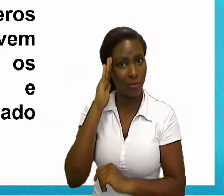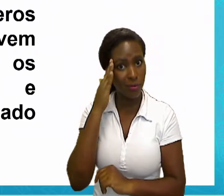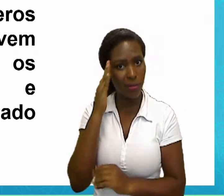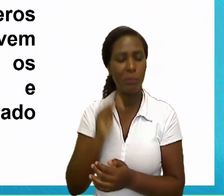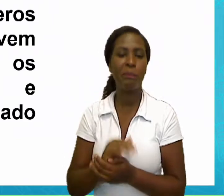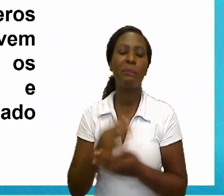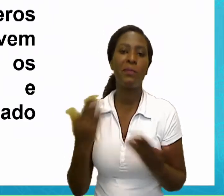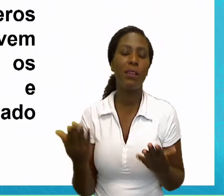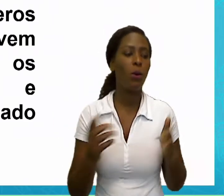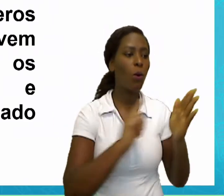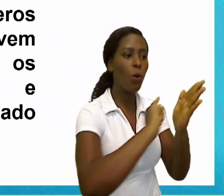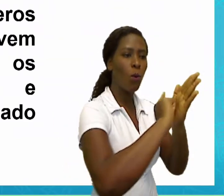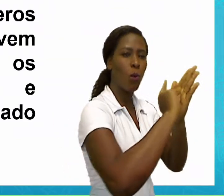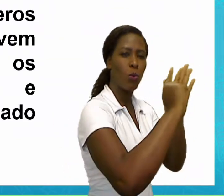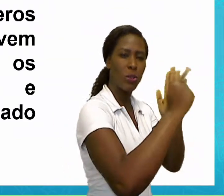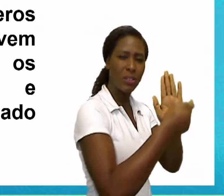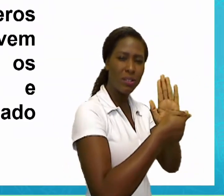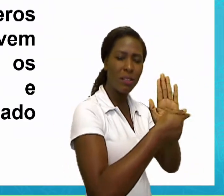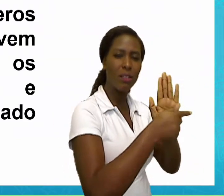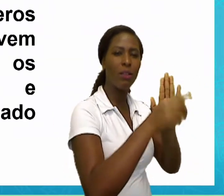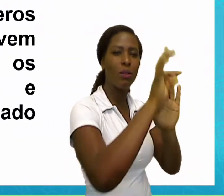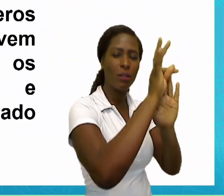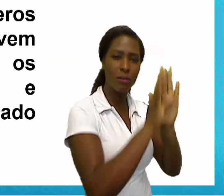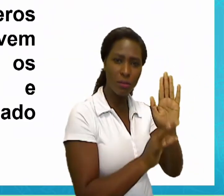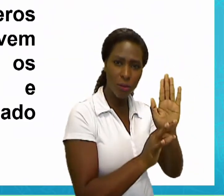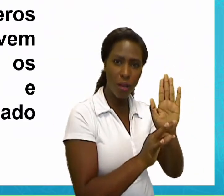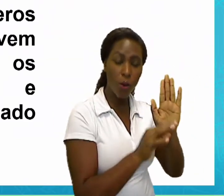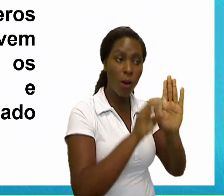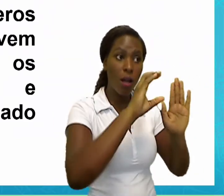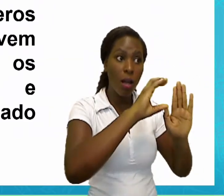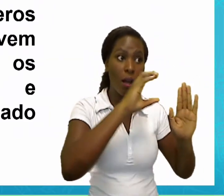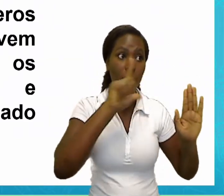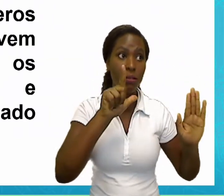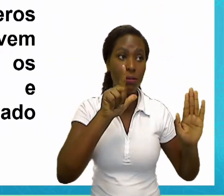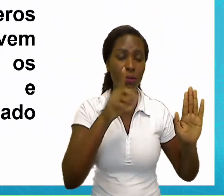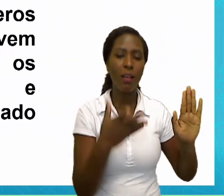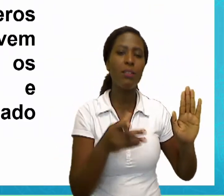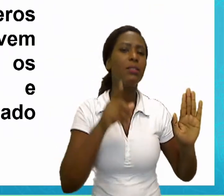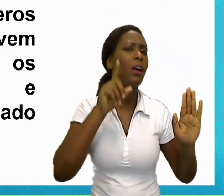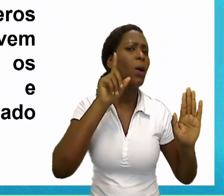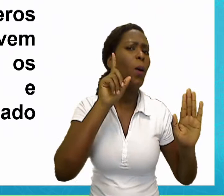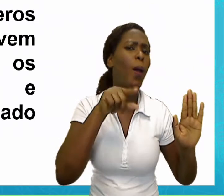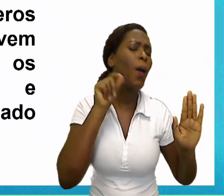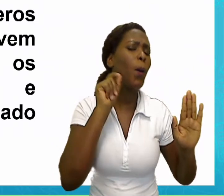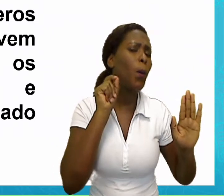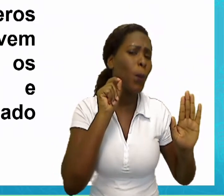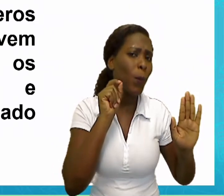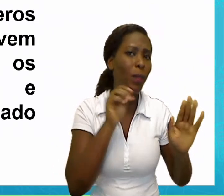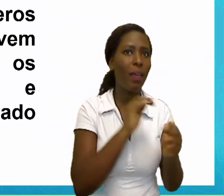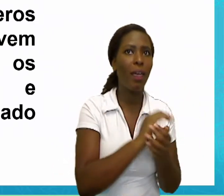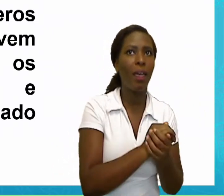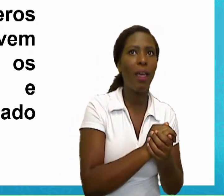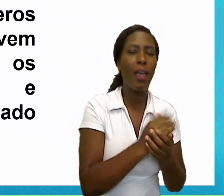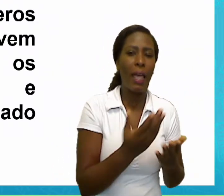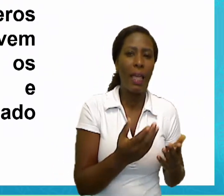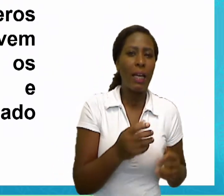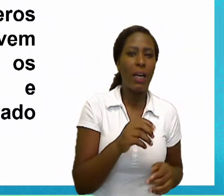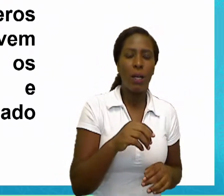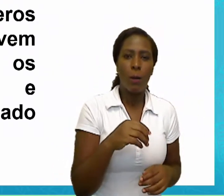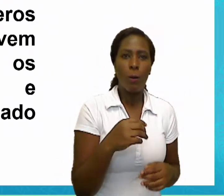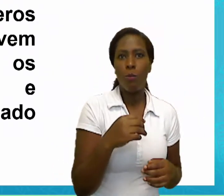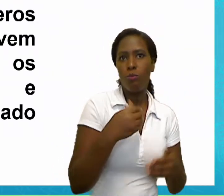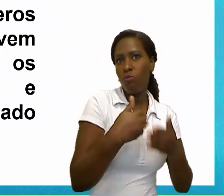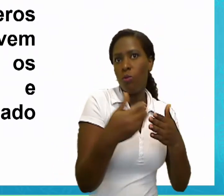classificados conforme as características comuns em que os textos apresentam em relação à linguagem e ao